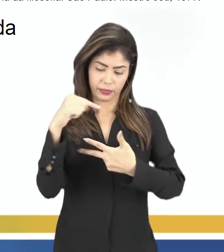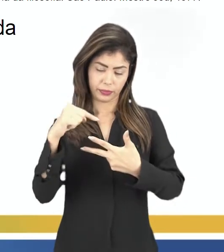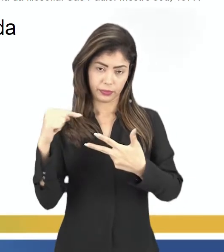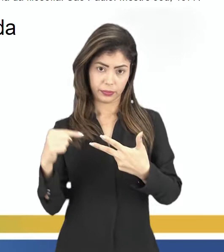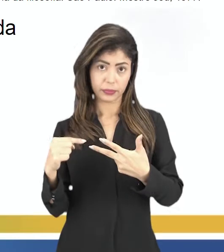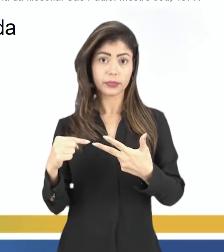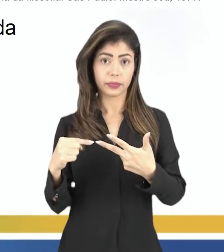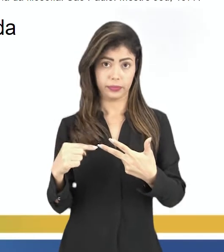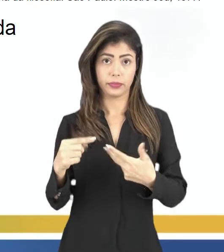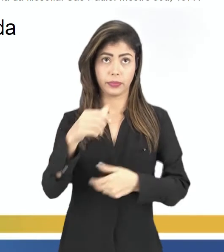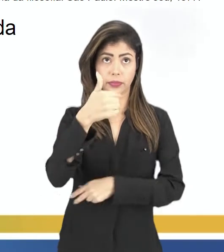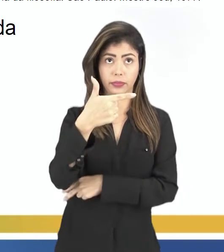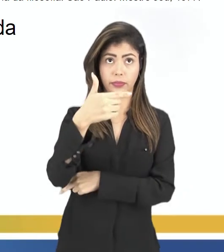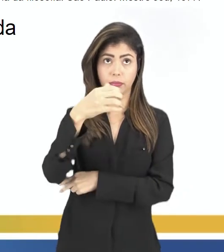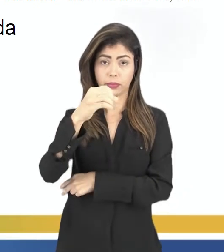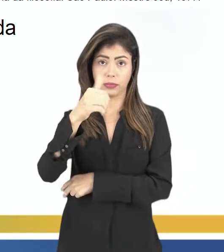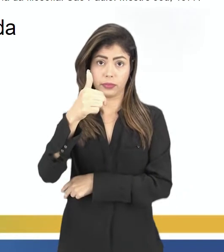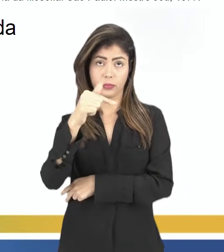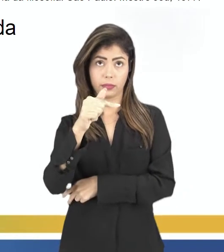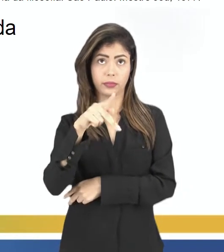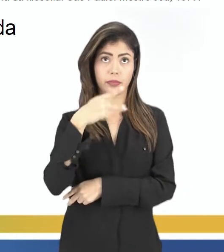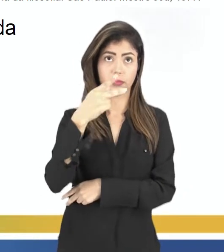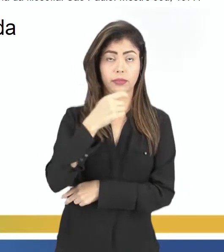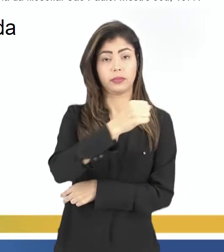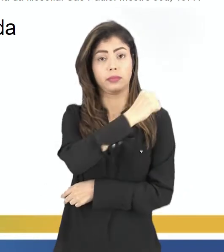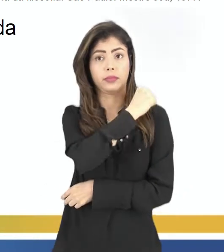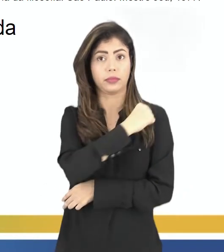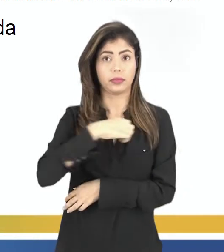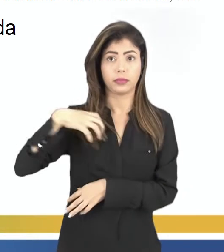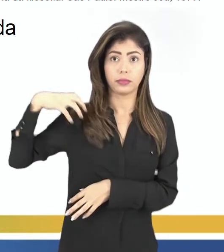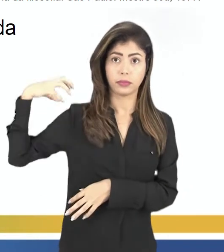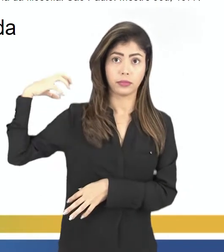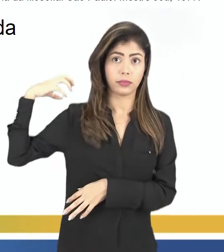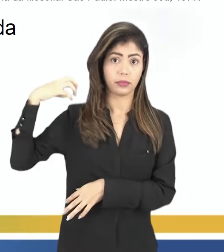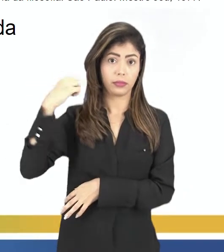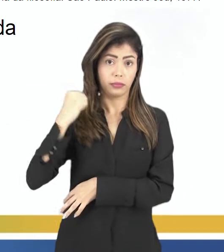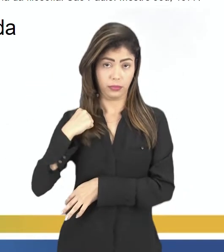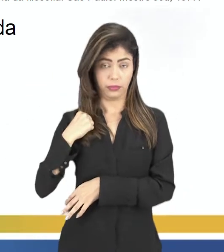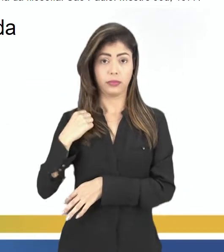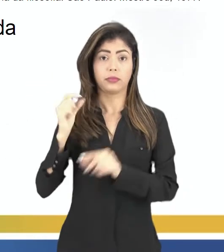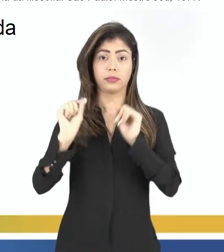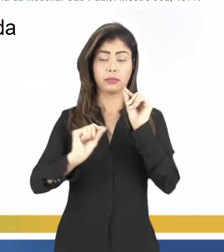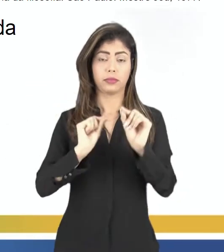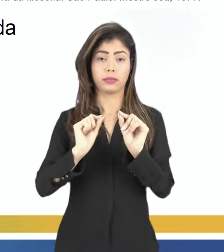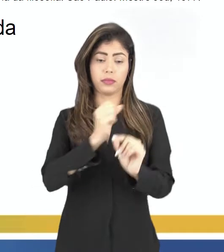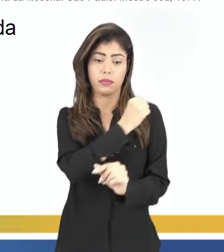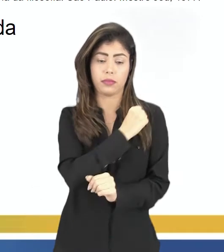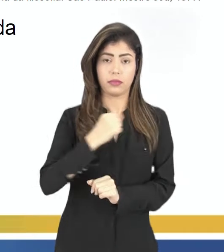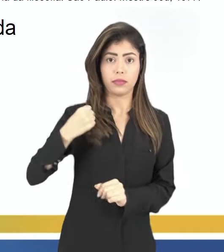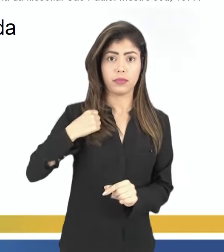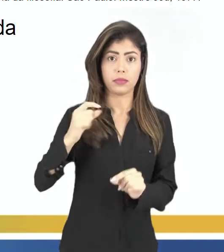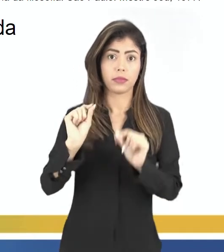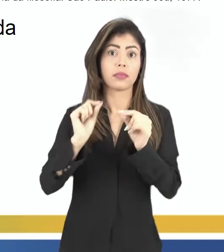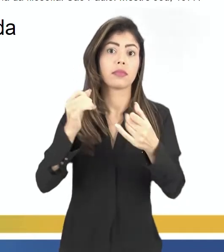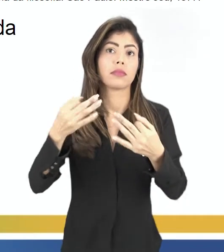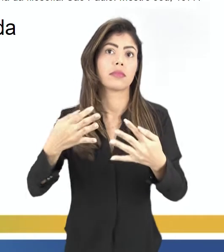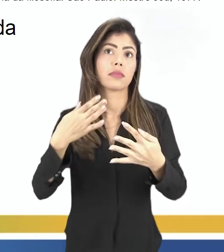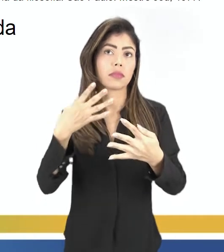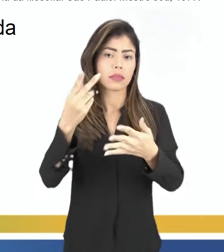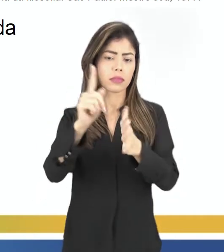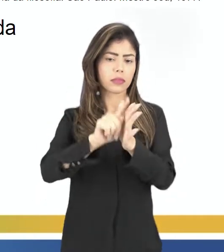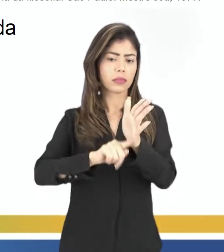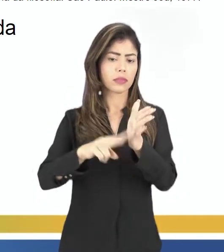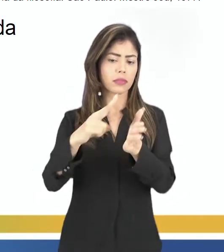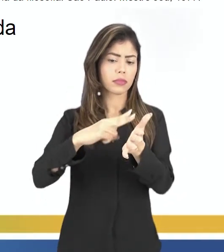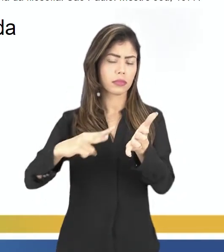de 2017, está falando sobre Sócrates. Eu costumo ler primeiro o enunciado, porque lendo o primeiro